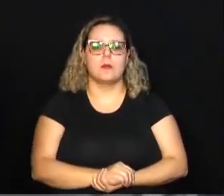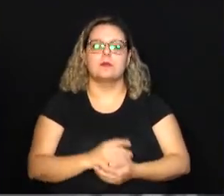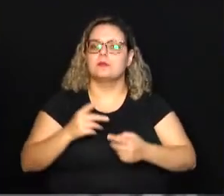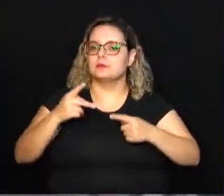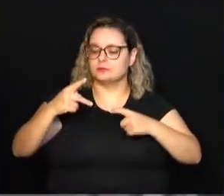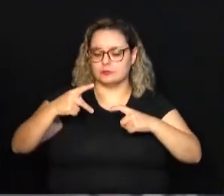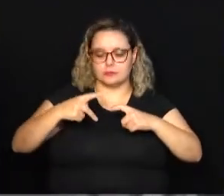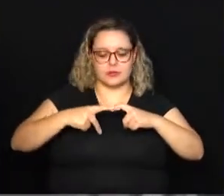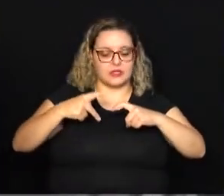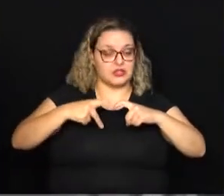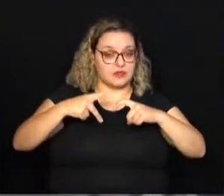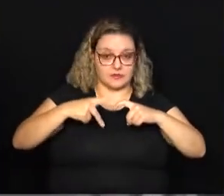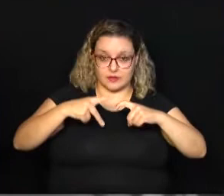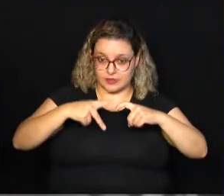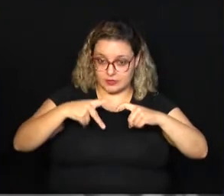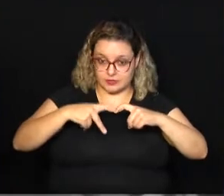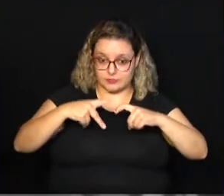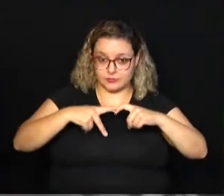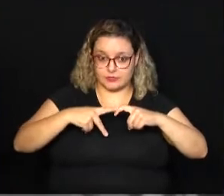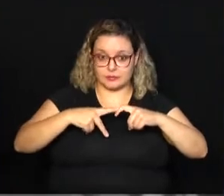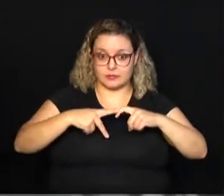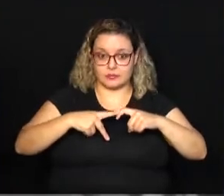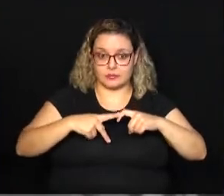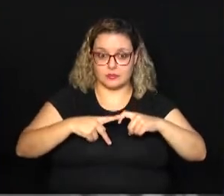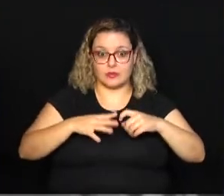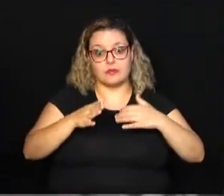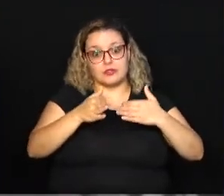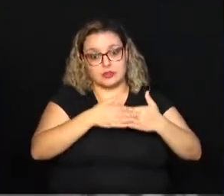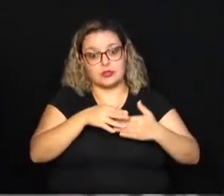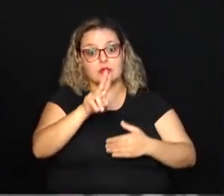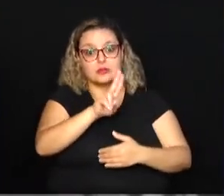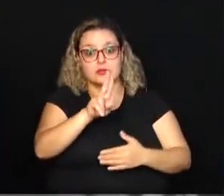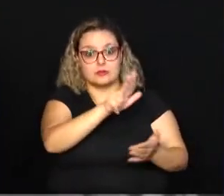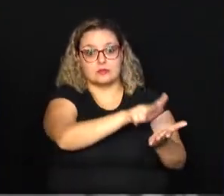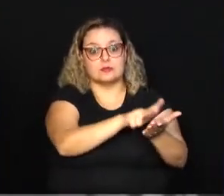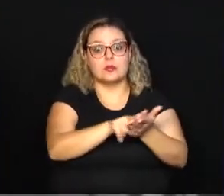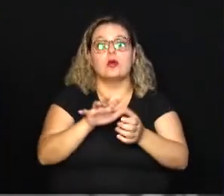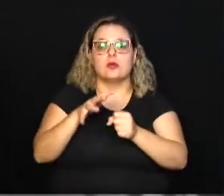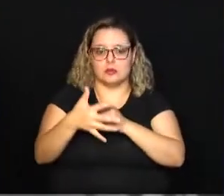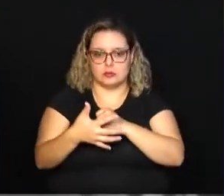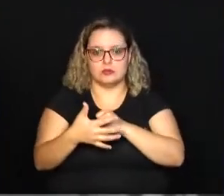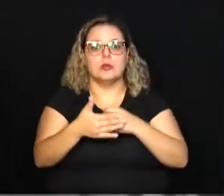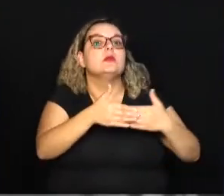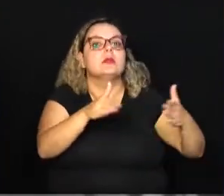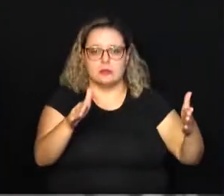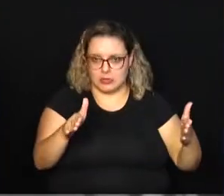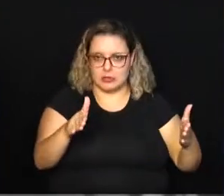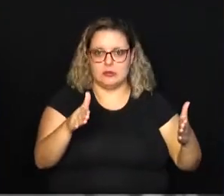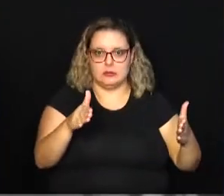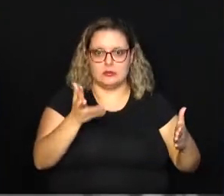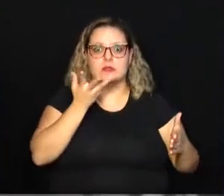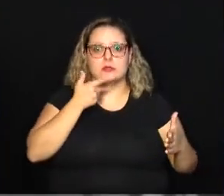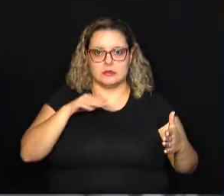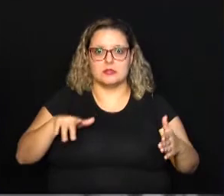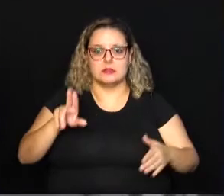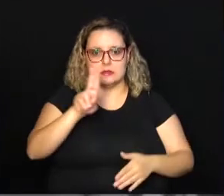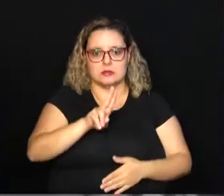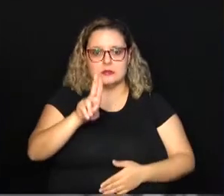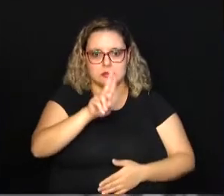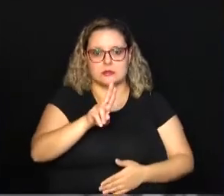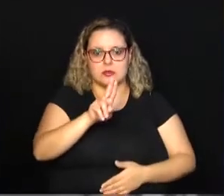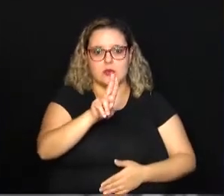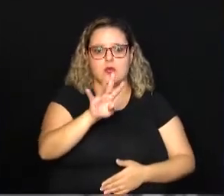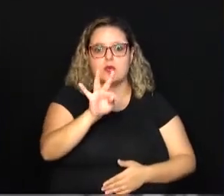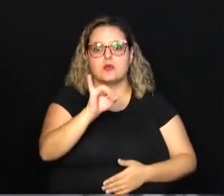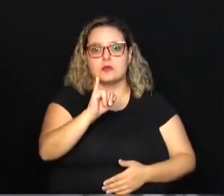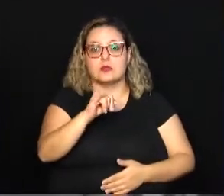Pediatria, que o ano passado ficou praticamente fechada, a gente usava como leito Covid, está aberta. Hoje eu tenho a UTI pediátrica com